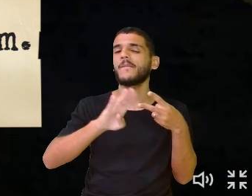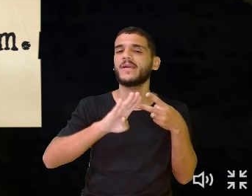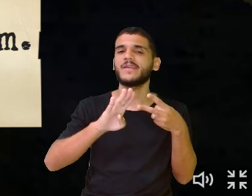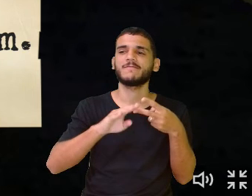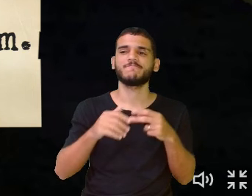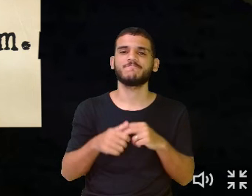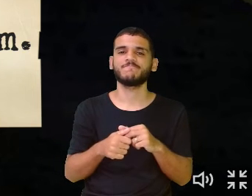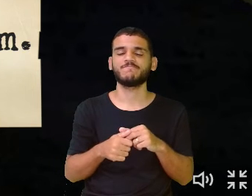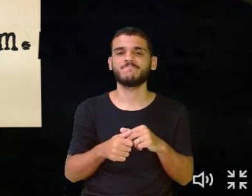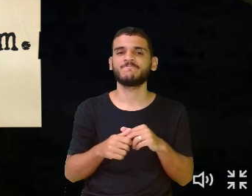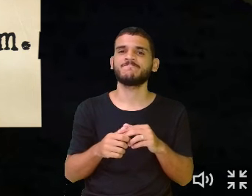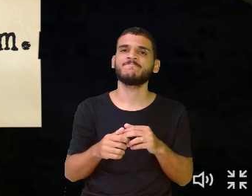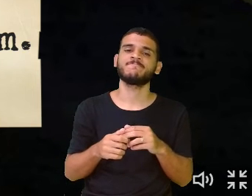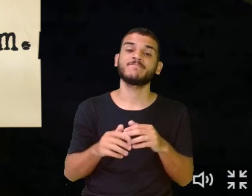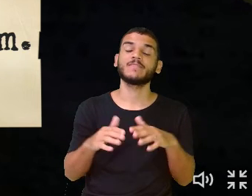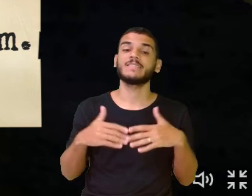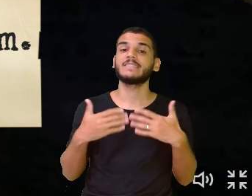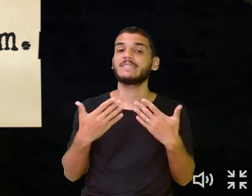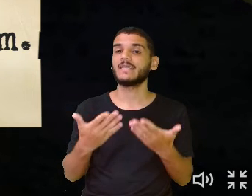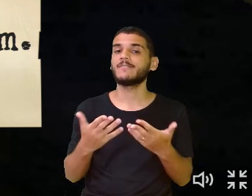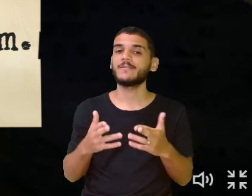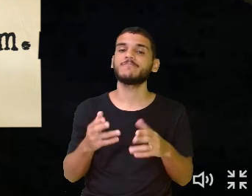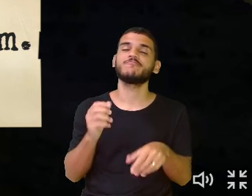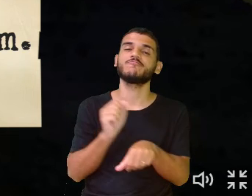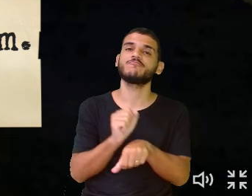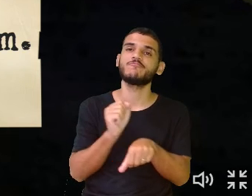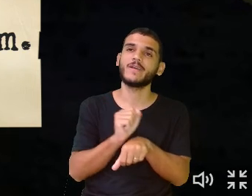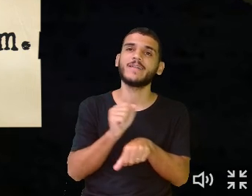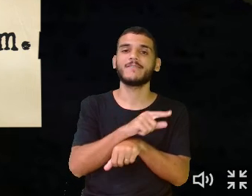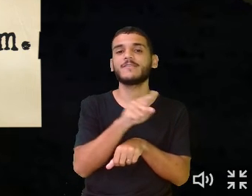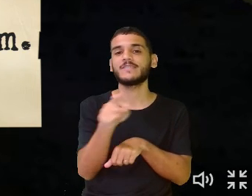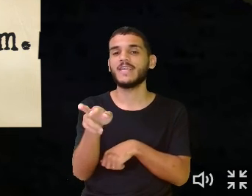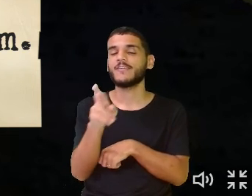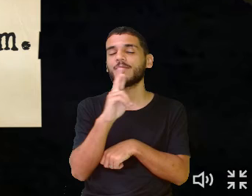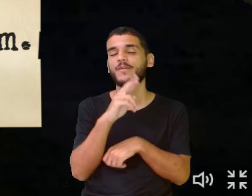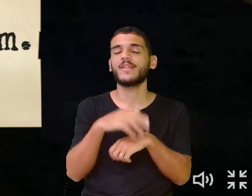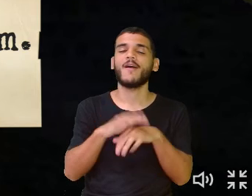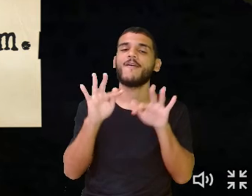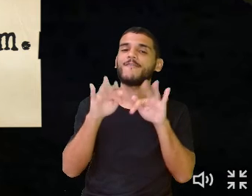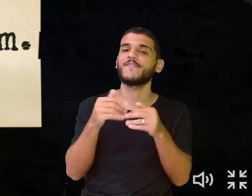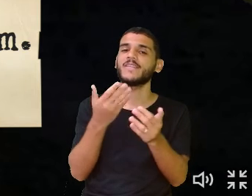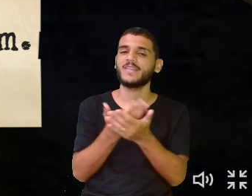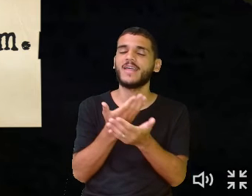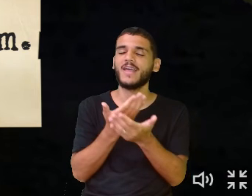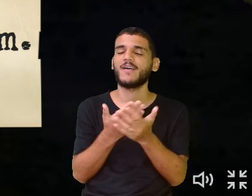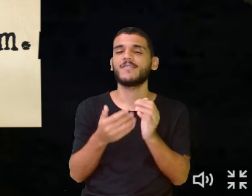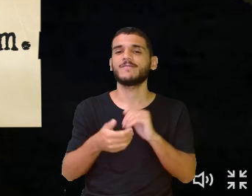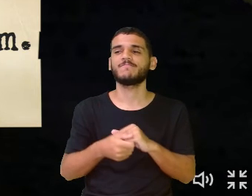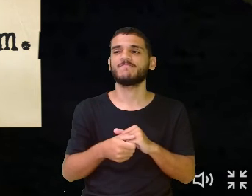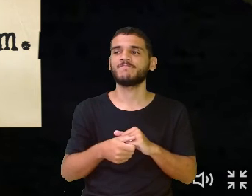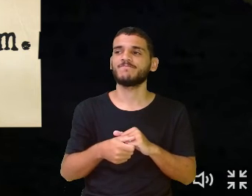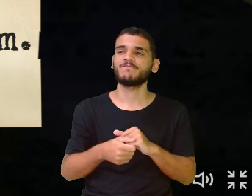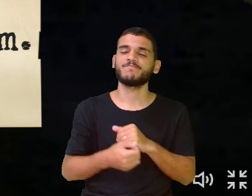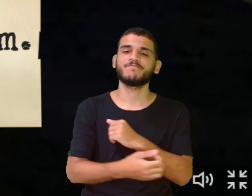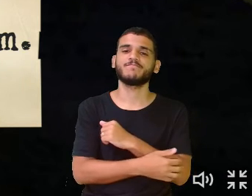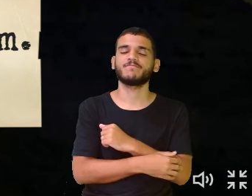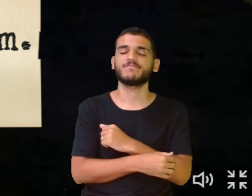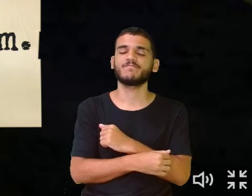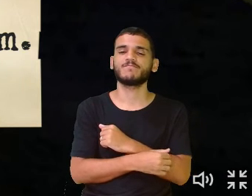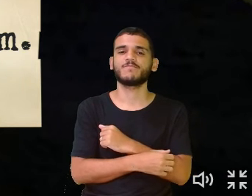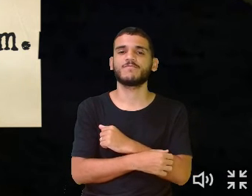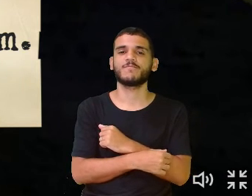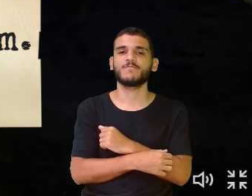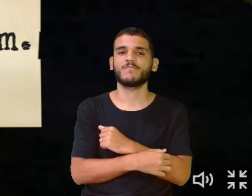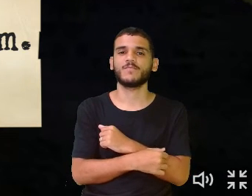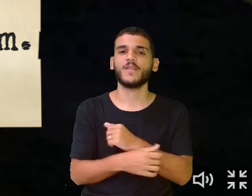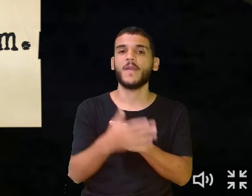E aí, estamos aguardando, caminhando já para o finzinho da aula. Esse está dividido. Tem gente dizendo que é A, outros